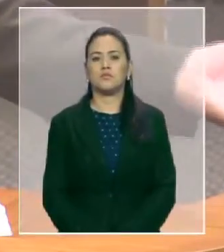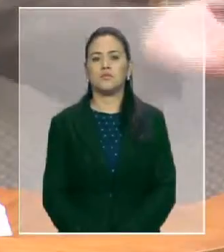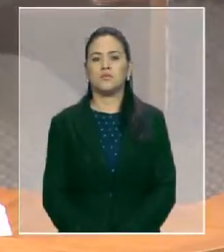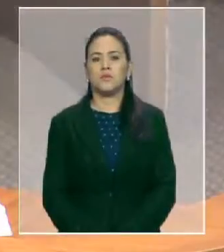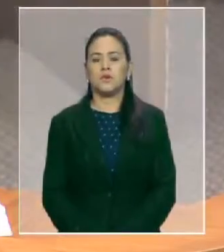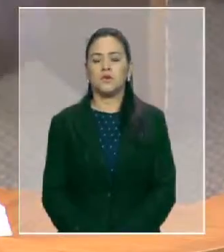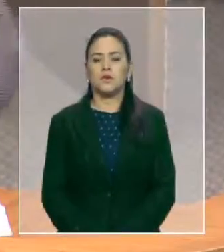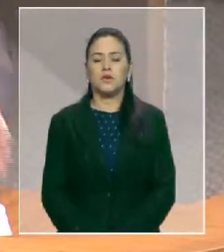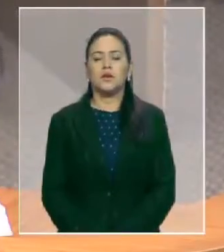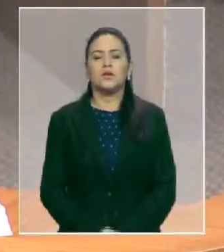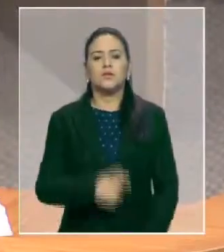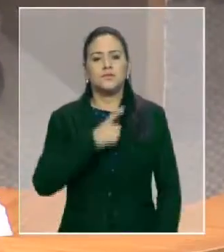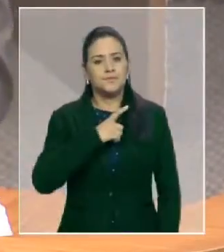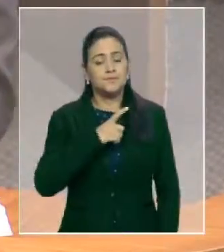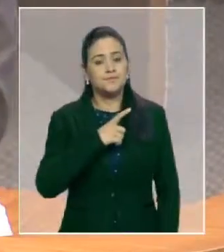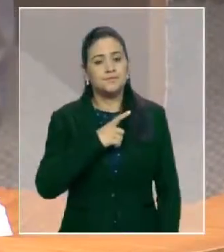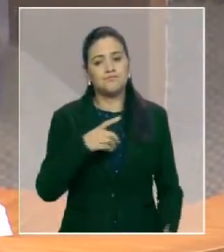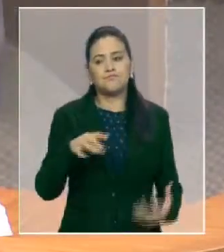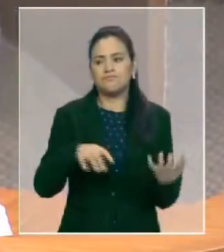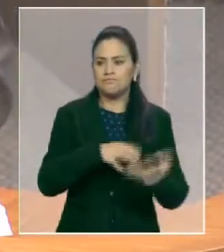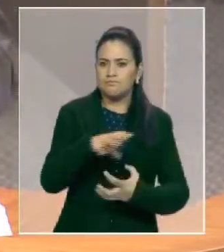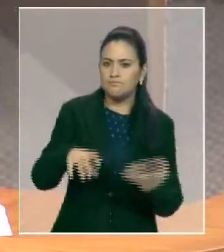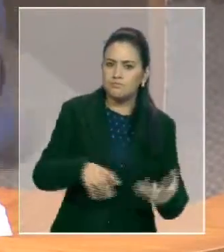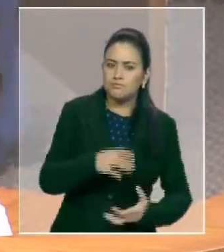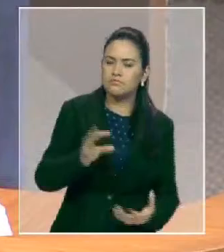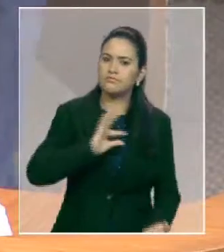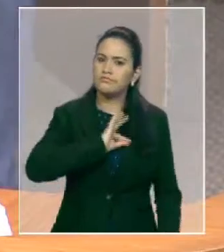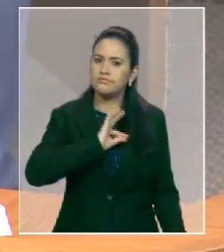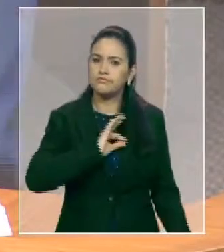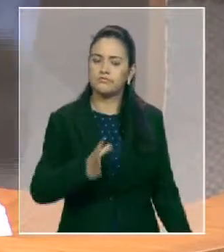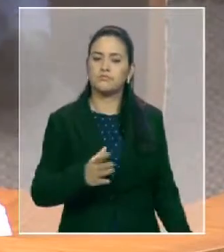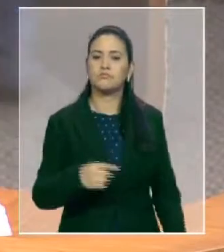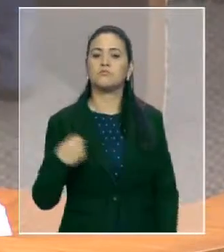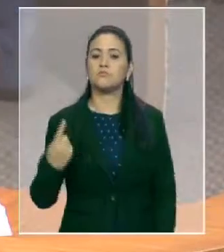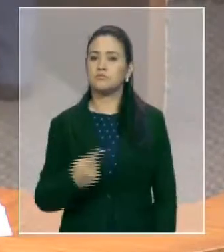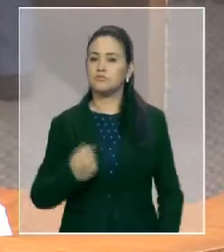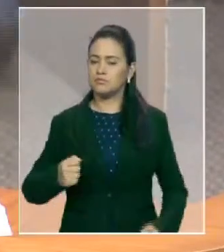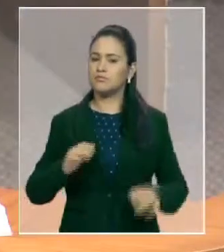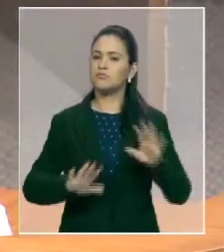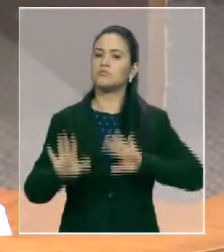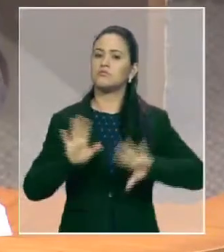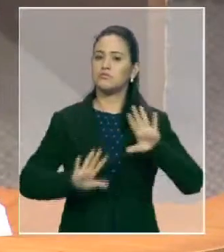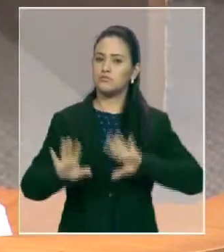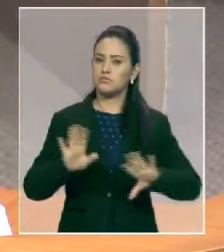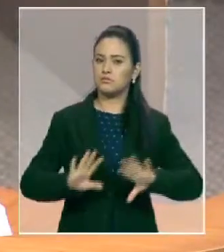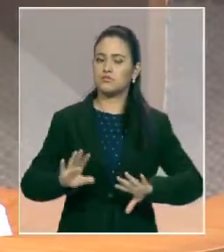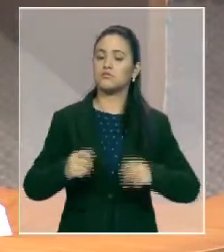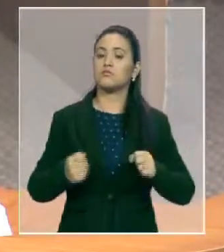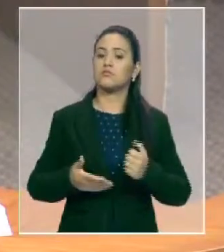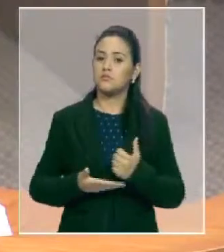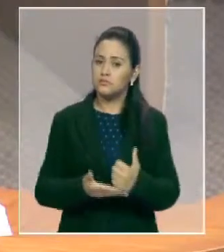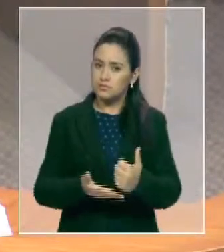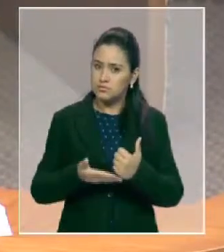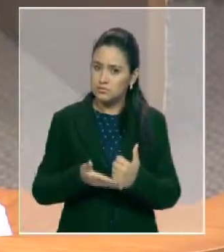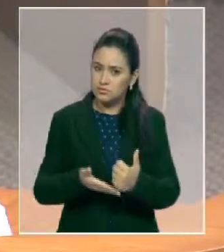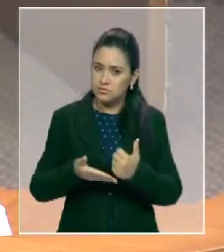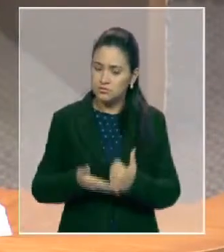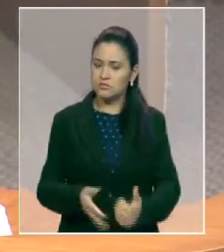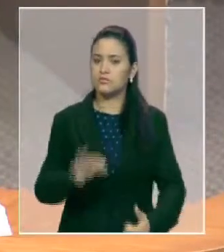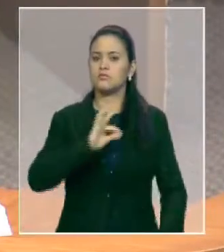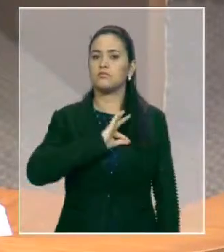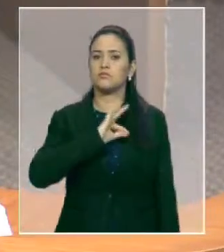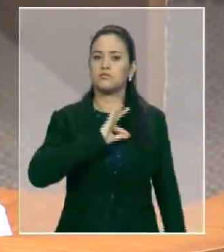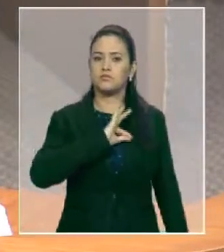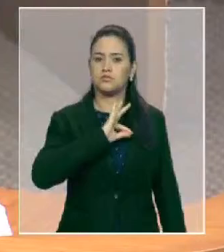Então nós temos que ter cuidado, vamos dar o apoio para os policiais militares, que é aquela pessoa que está ali no dia a dia. Agora